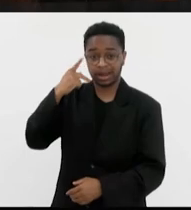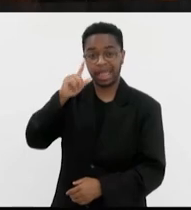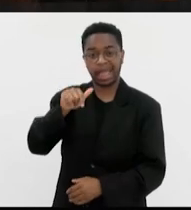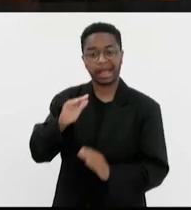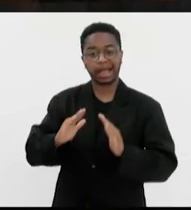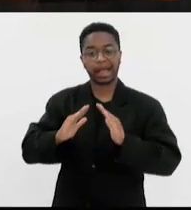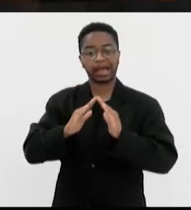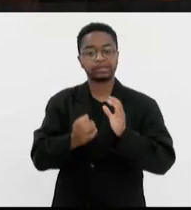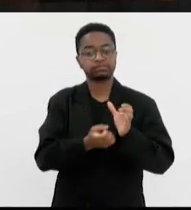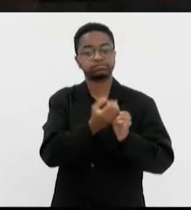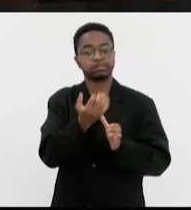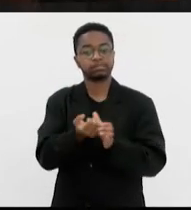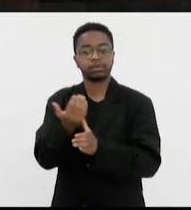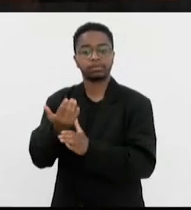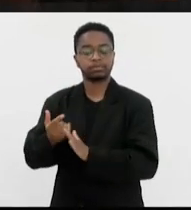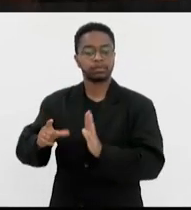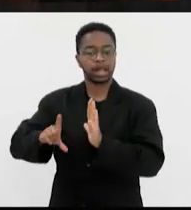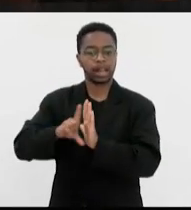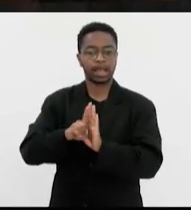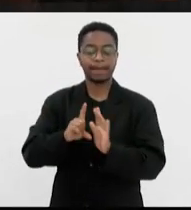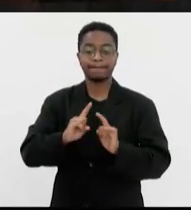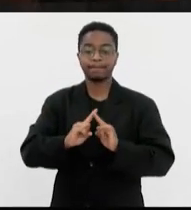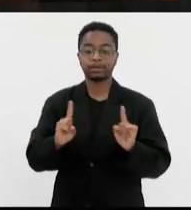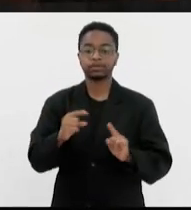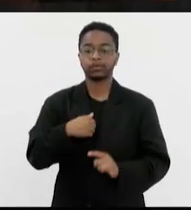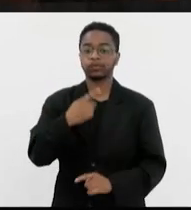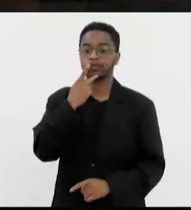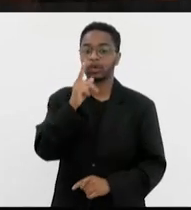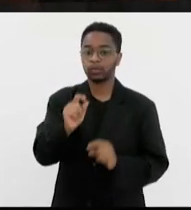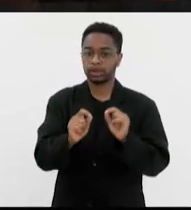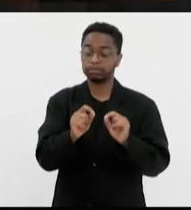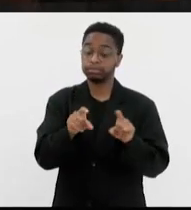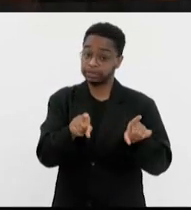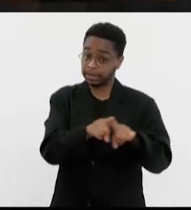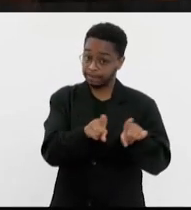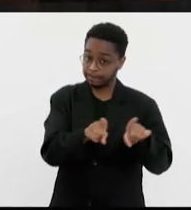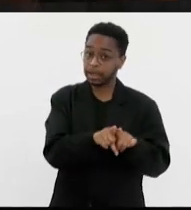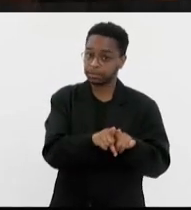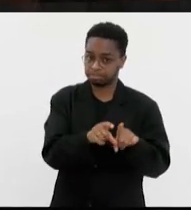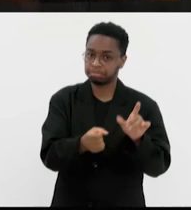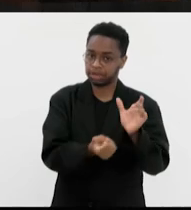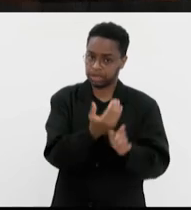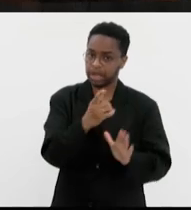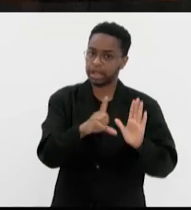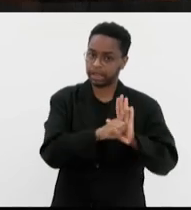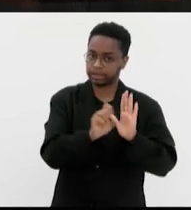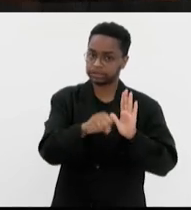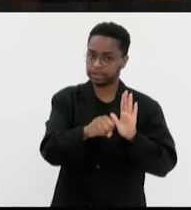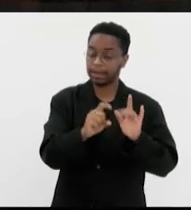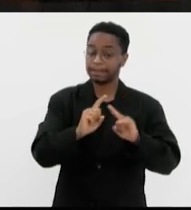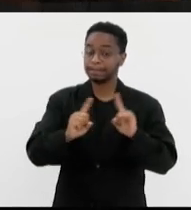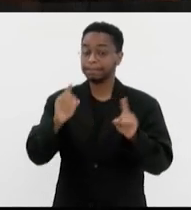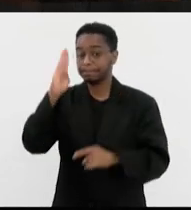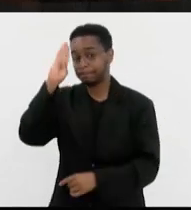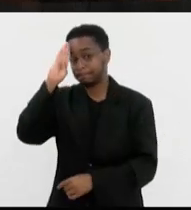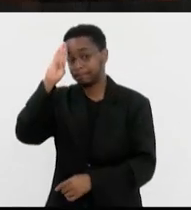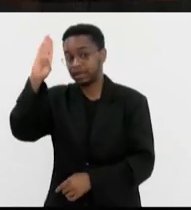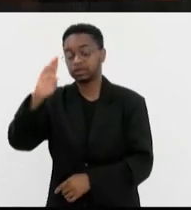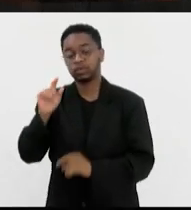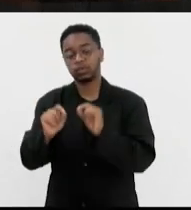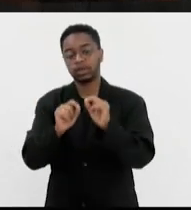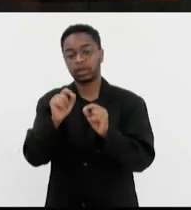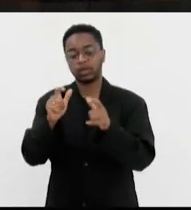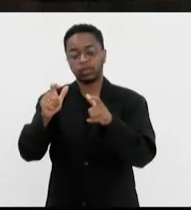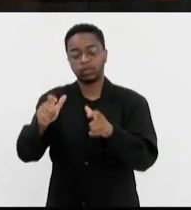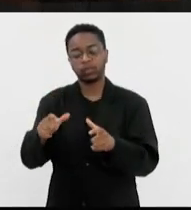leis. E eu diria que o é também, mas é principalmente uma